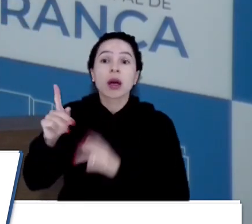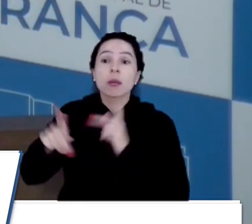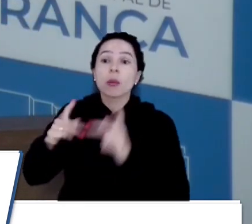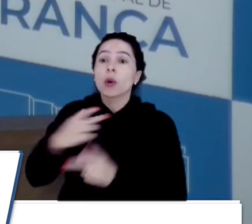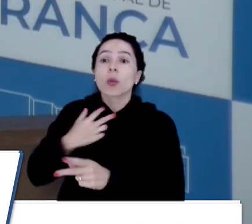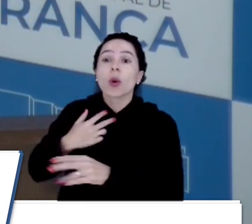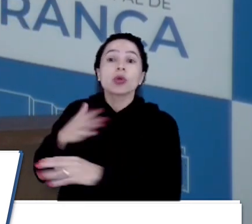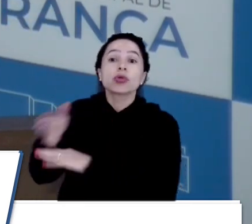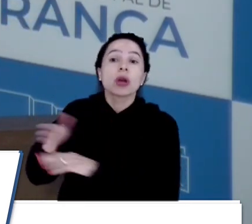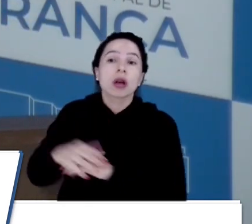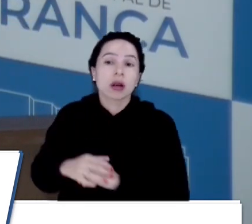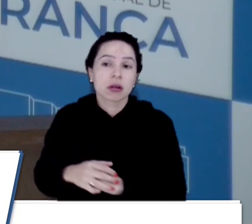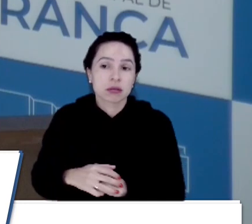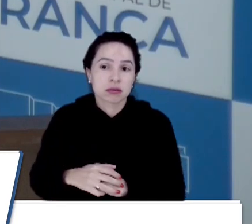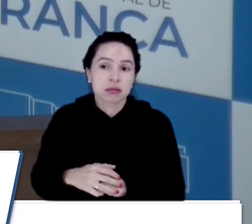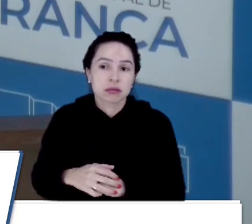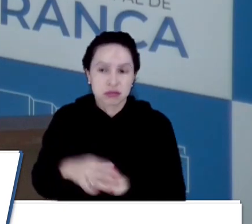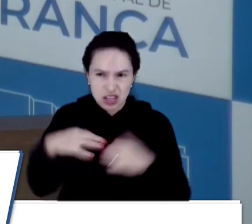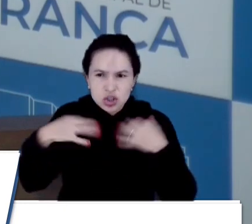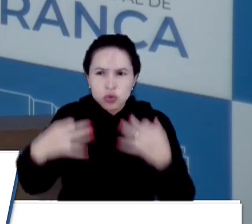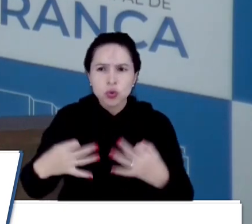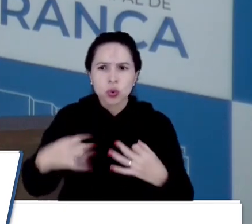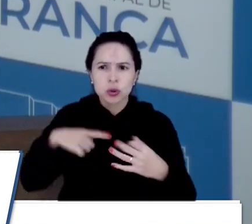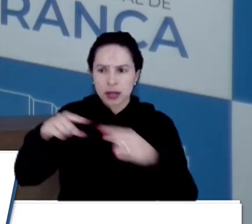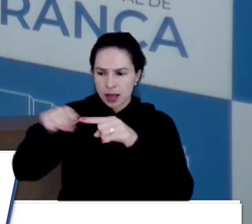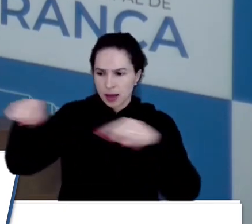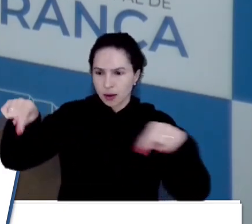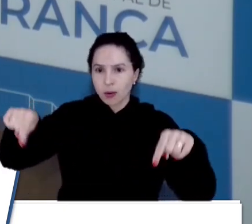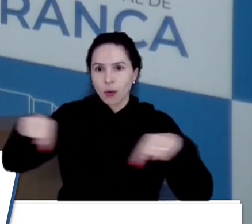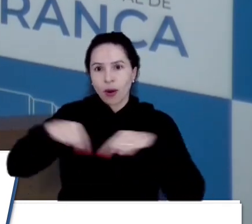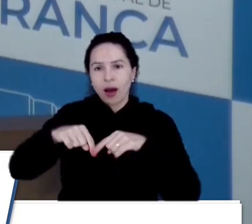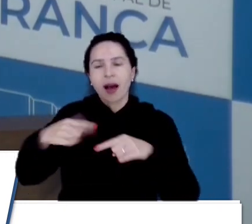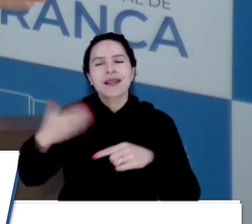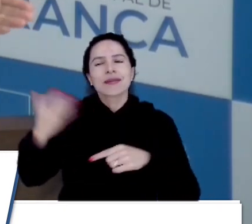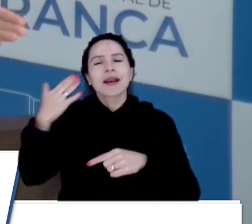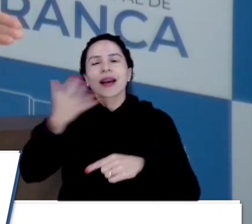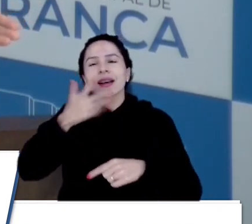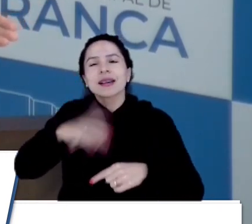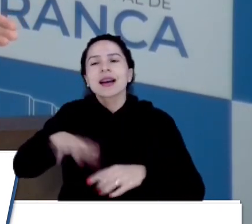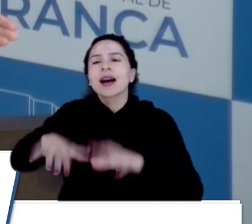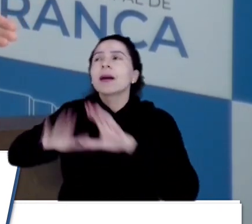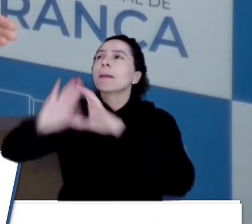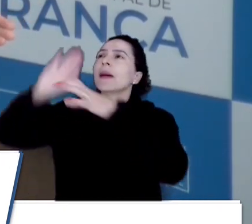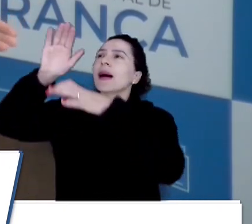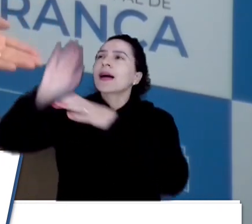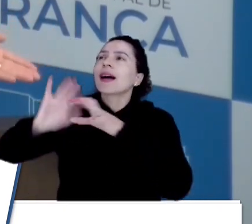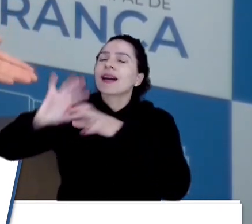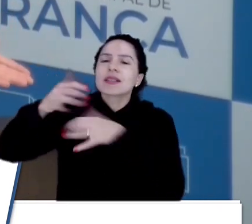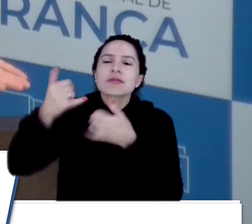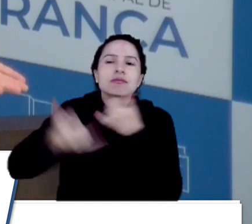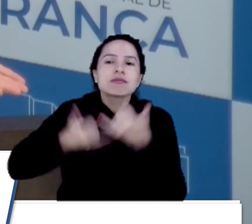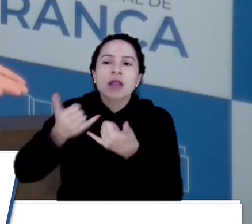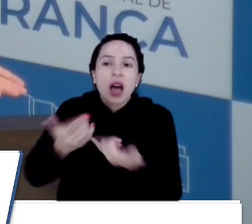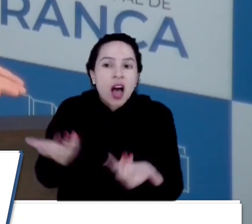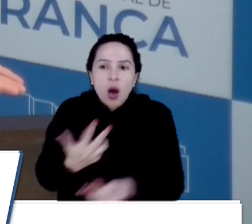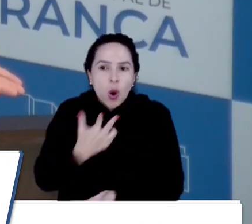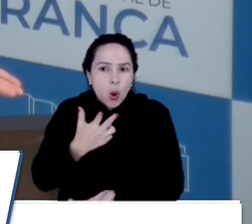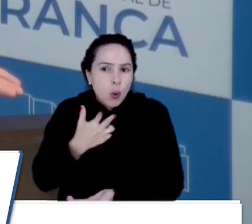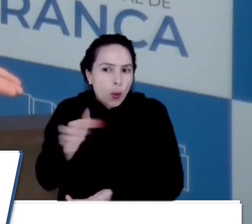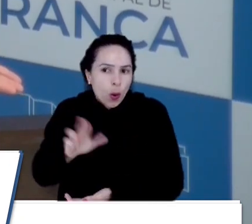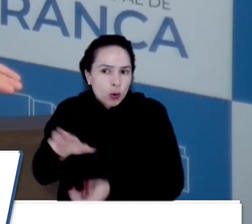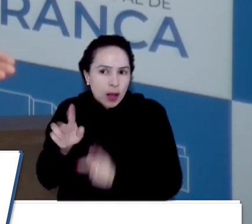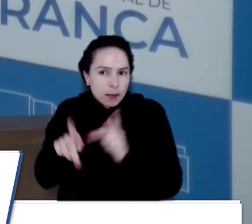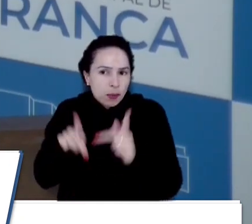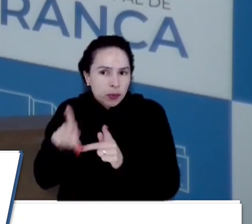pode usar. É justo ter uma quadra daquela lá, que eu joguei tanta bola, joguei tanto basquete naquela quadra, e não pode ser usado pela